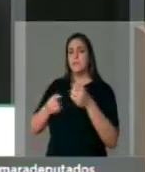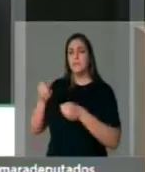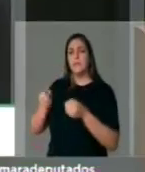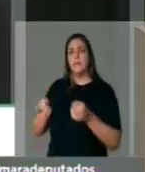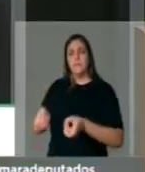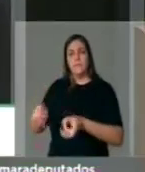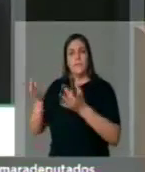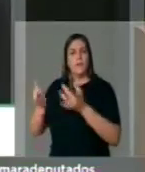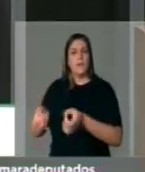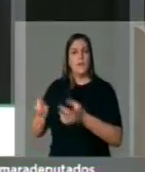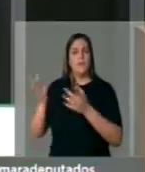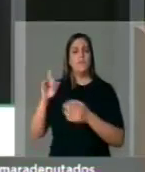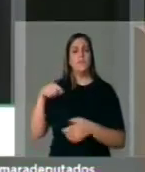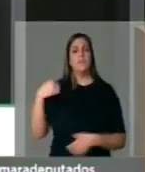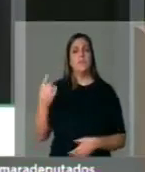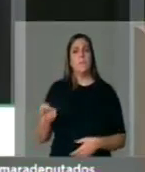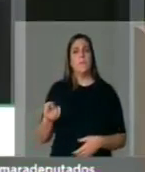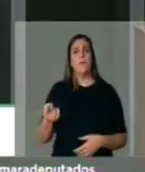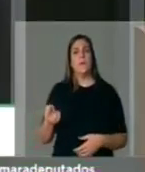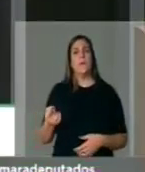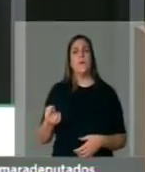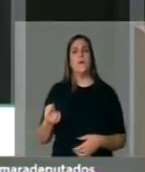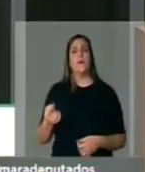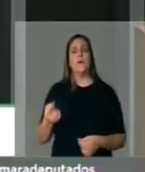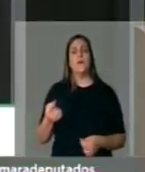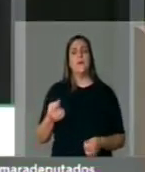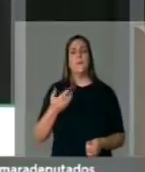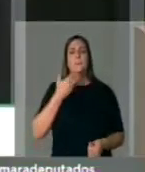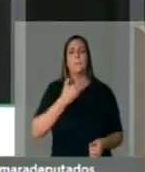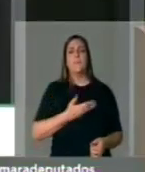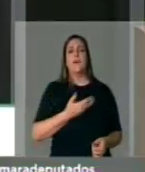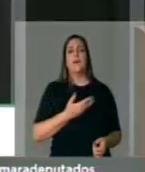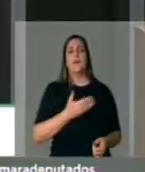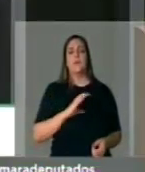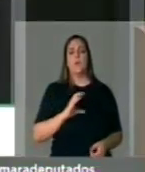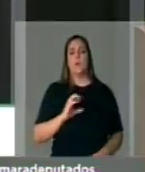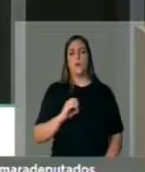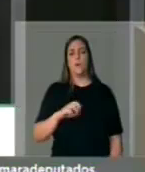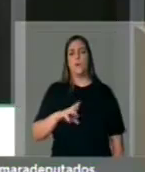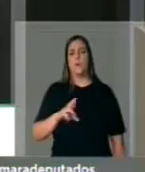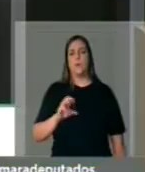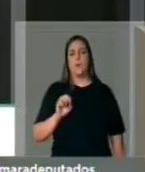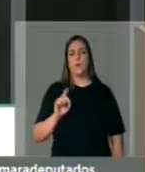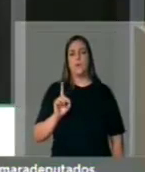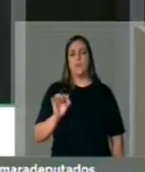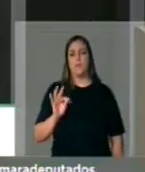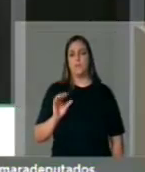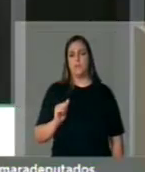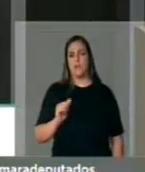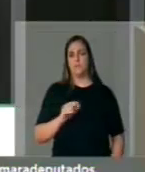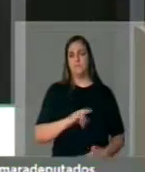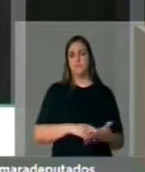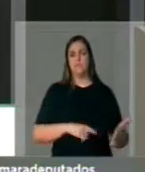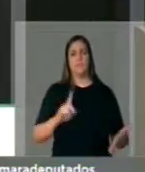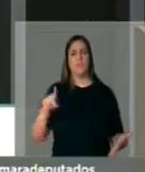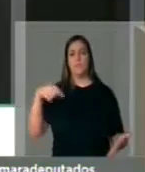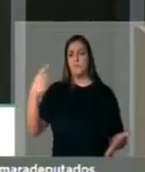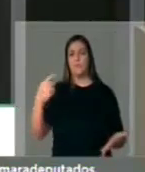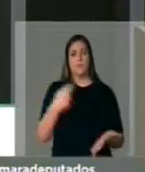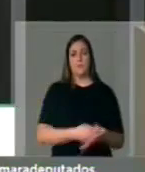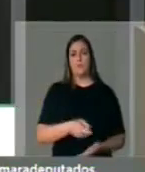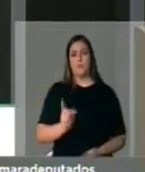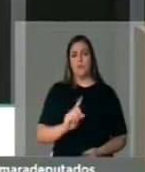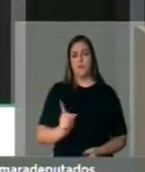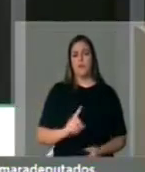empresas pediram concordata e não pagaram os produtores. O nosso projeto de lei que tramita aqui na CCJ precisa de uma